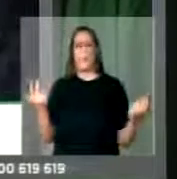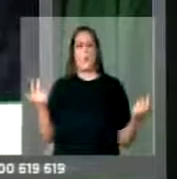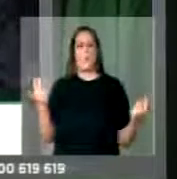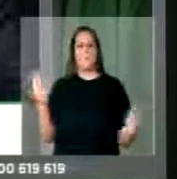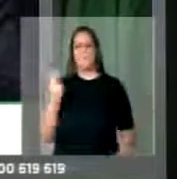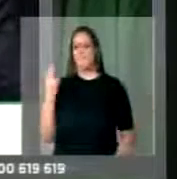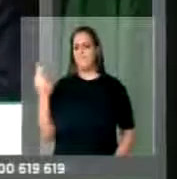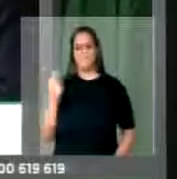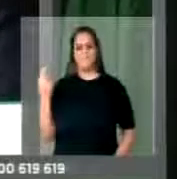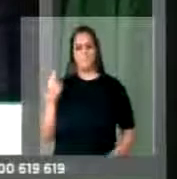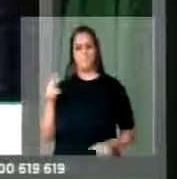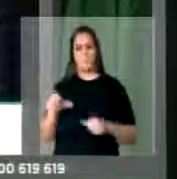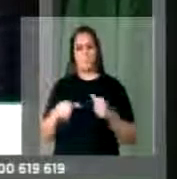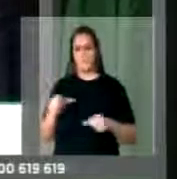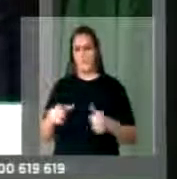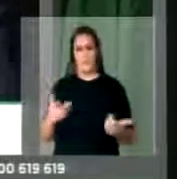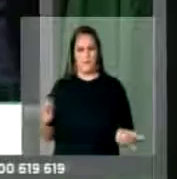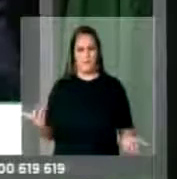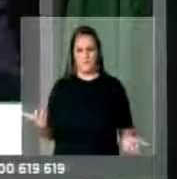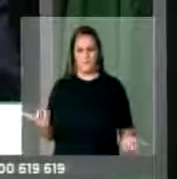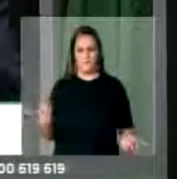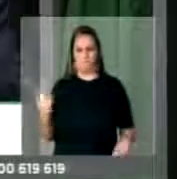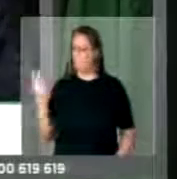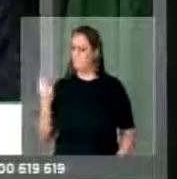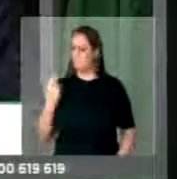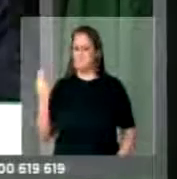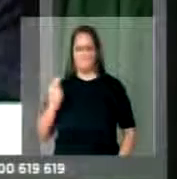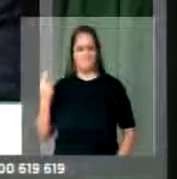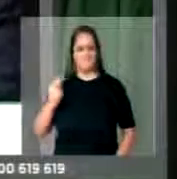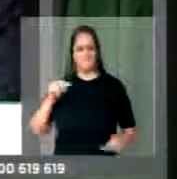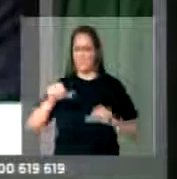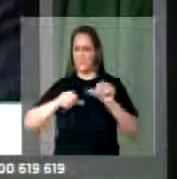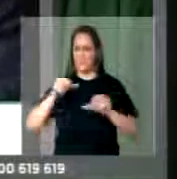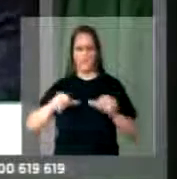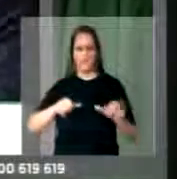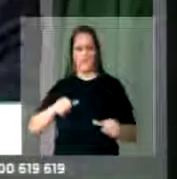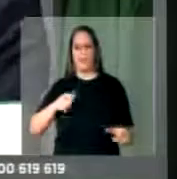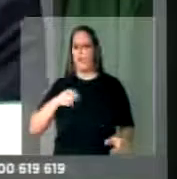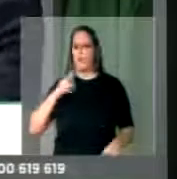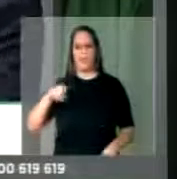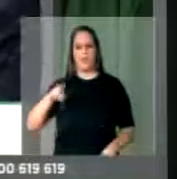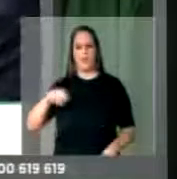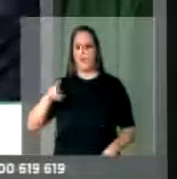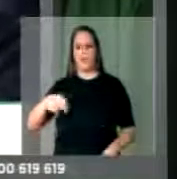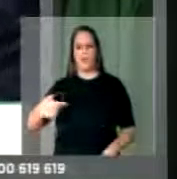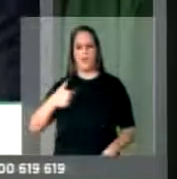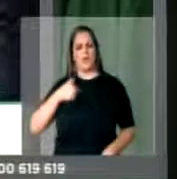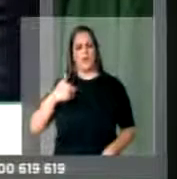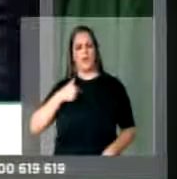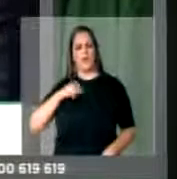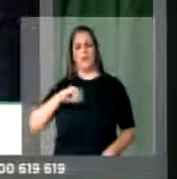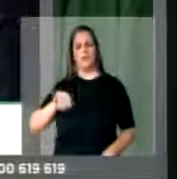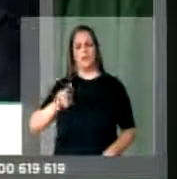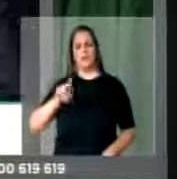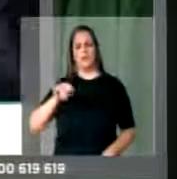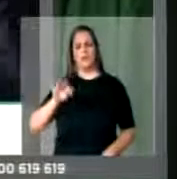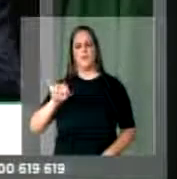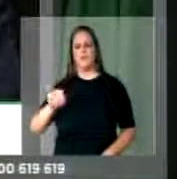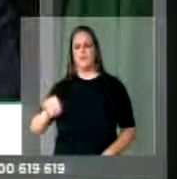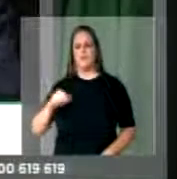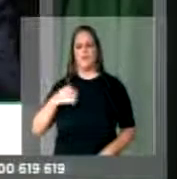inegociáveis. Não há a menor possibilidade de eu, Jutaí Magalhães Júnior,